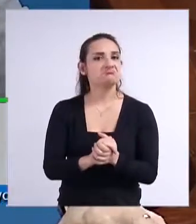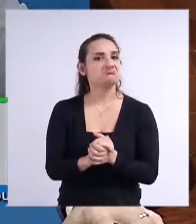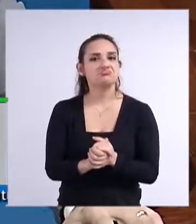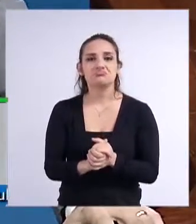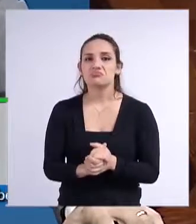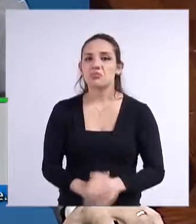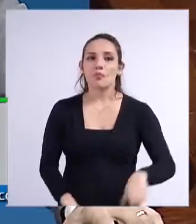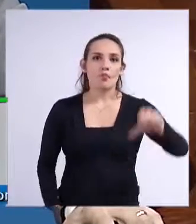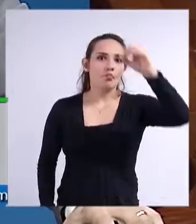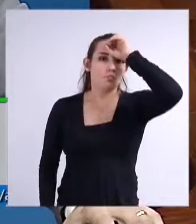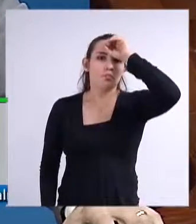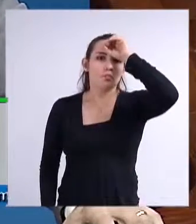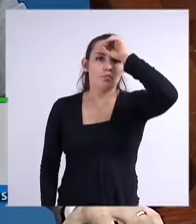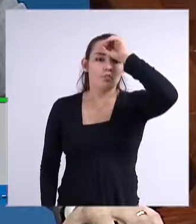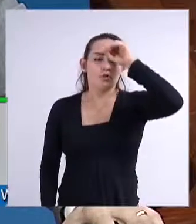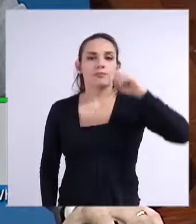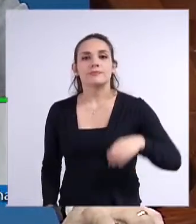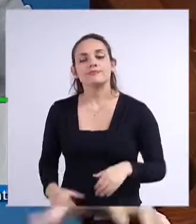informação,